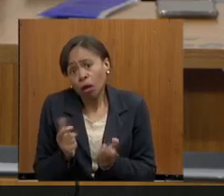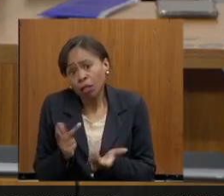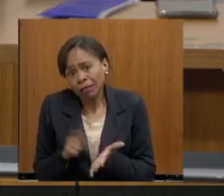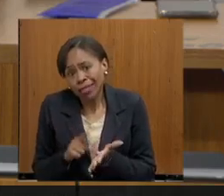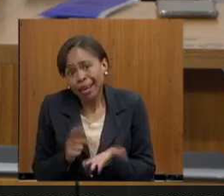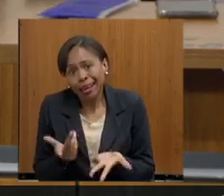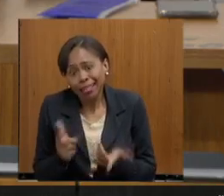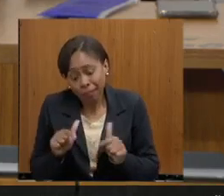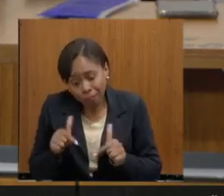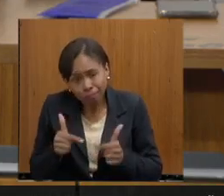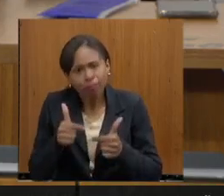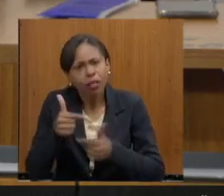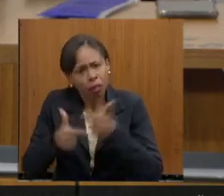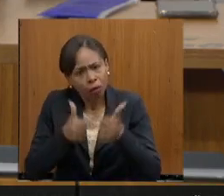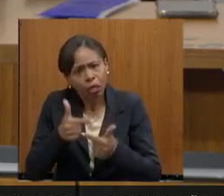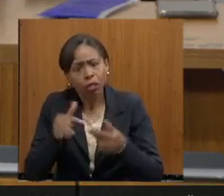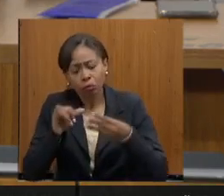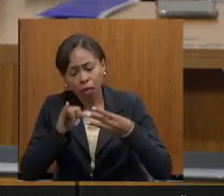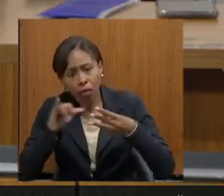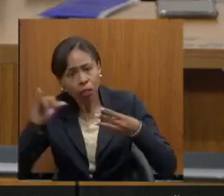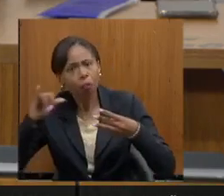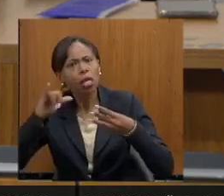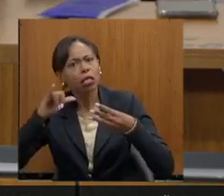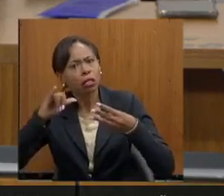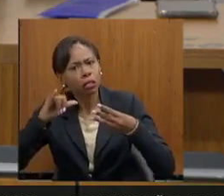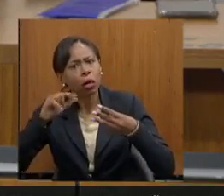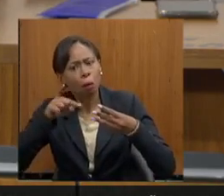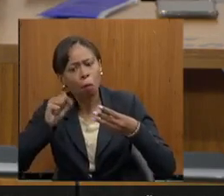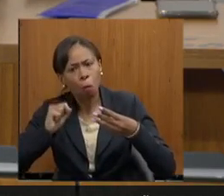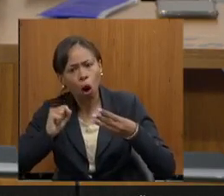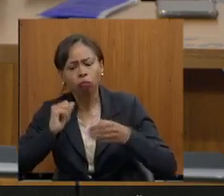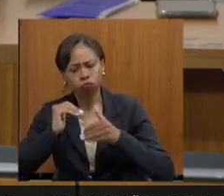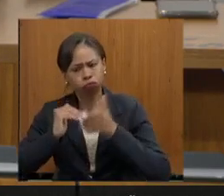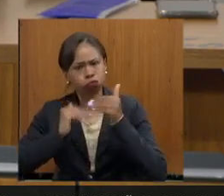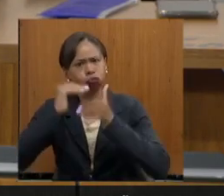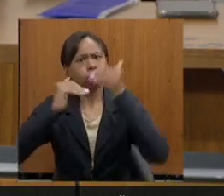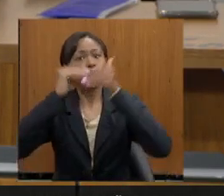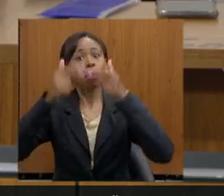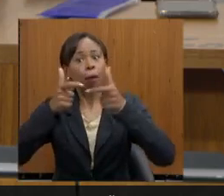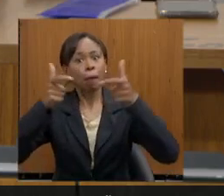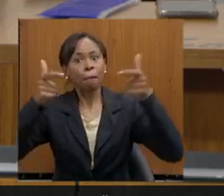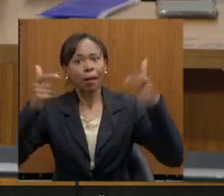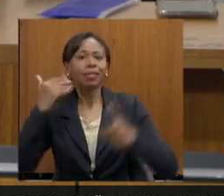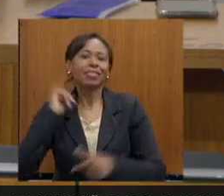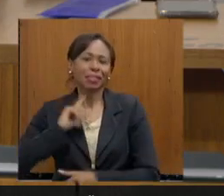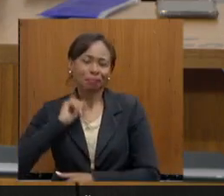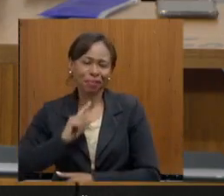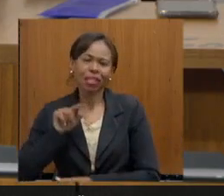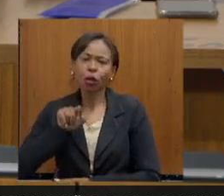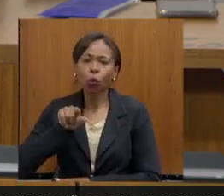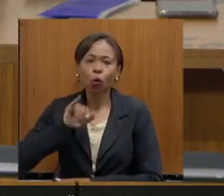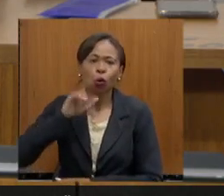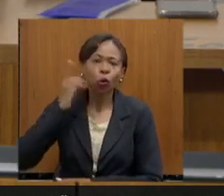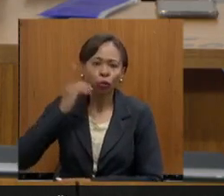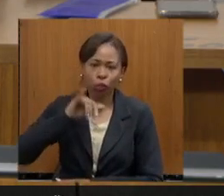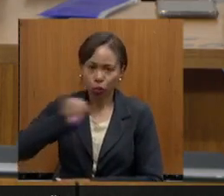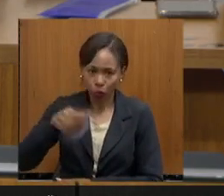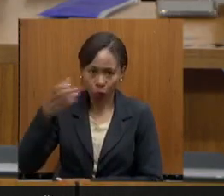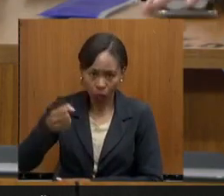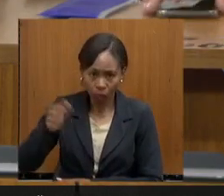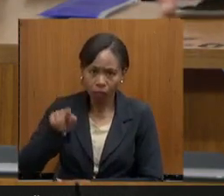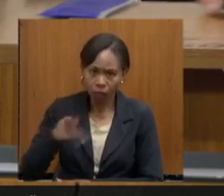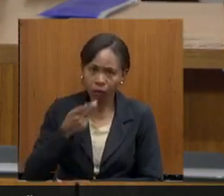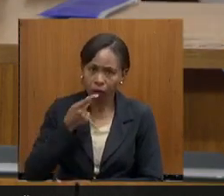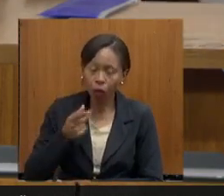trabalhando para que a CEMIG e seja isso seja o motor do crescimento de minas né então Deputado João Leite falou aqui tanto da infraestrutura Ferroviária